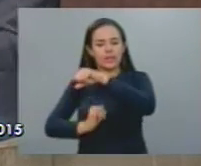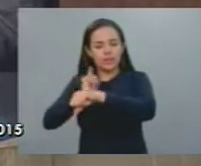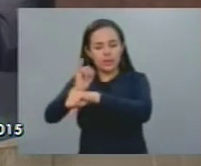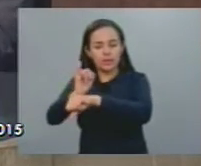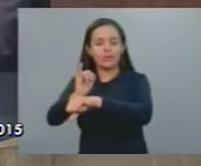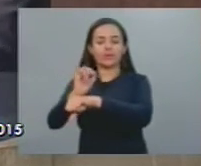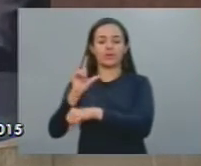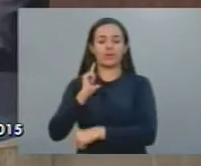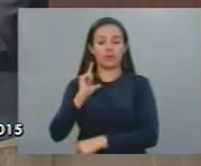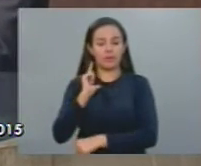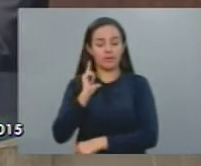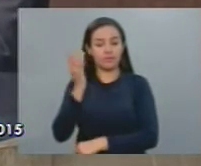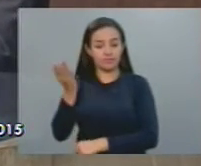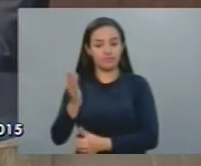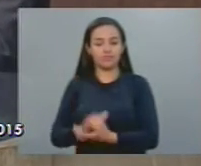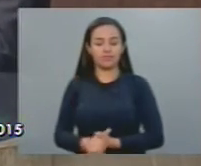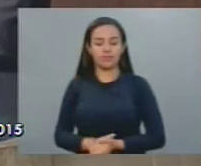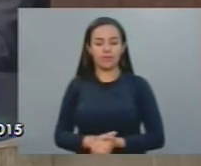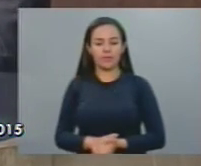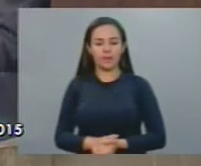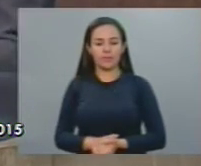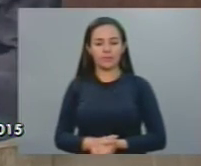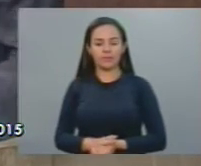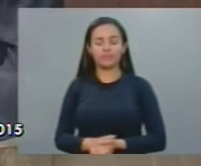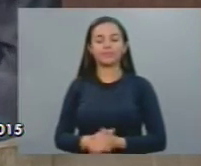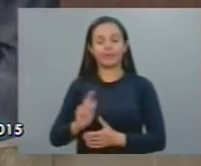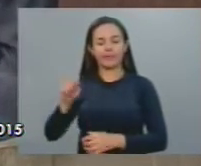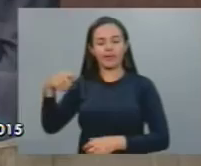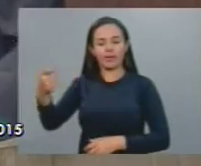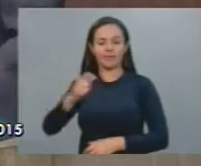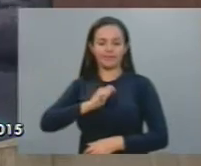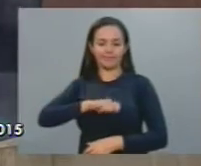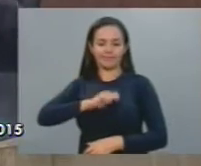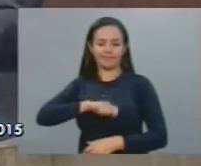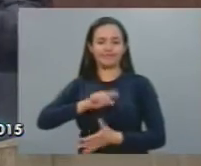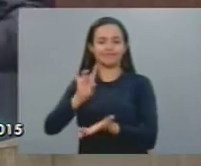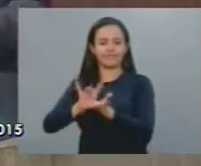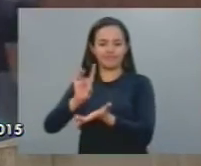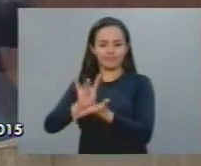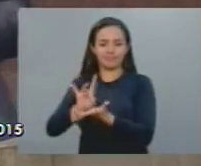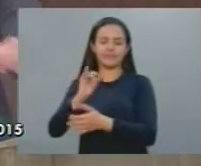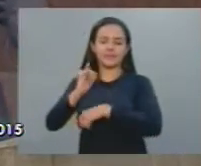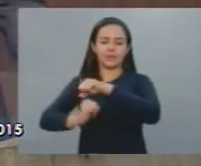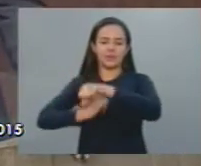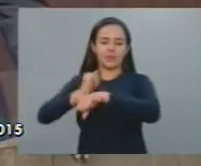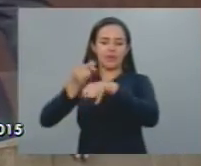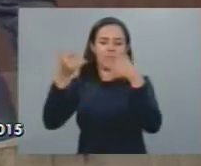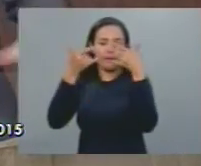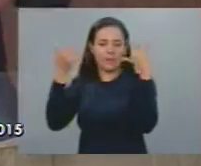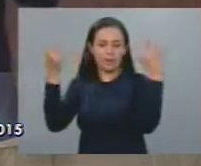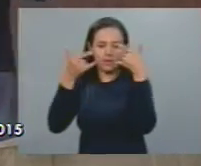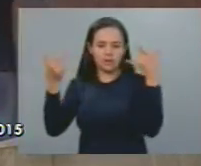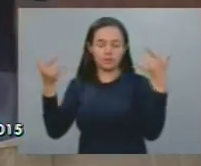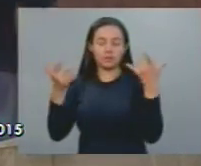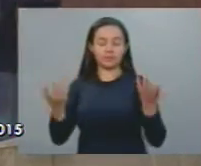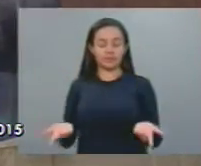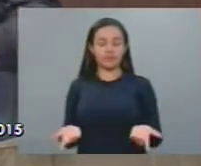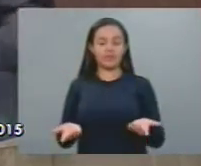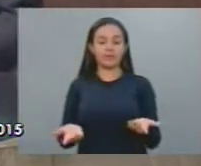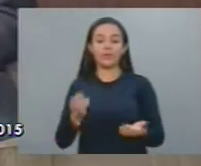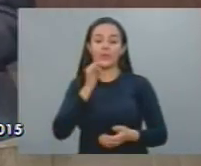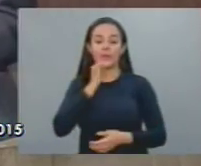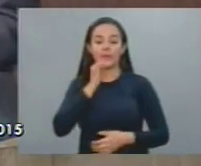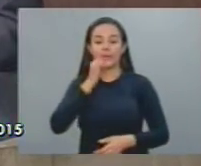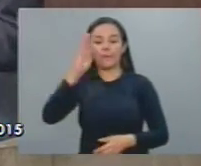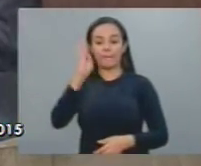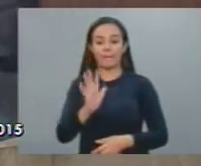internacional que é uma das mais perversas. Você tem hoje o